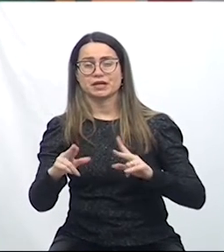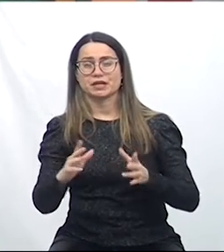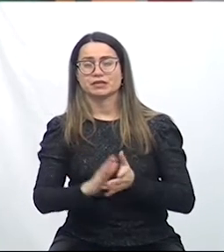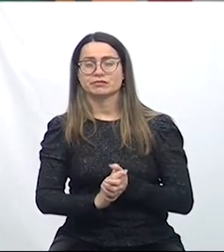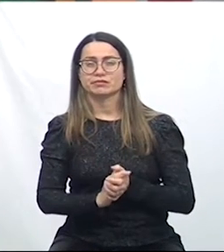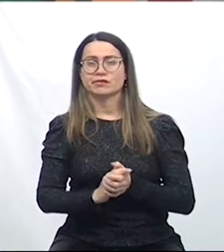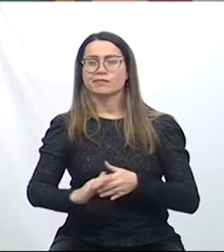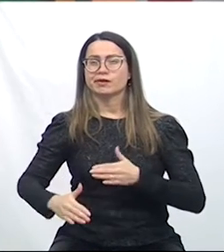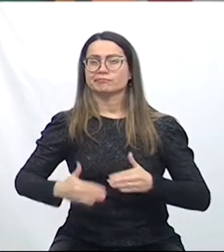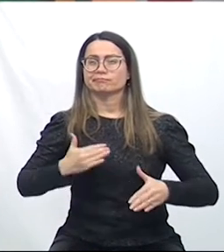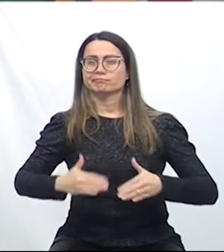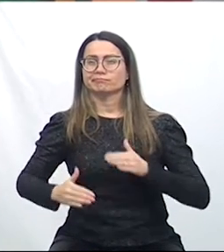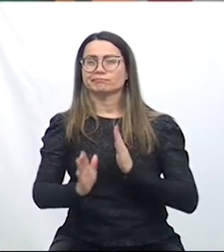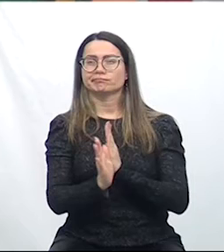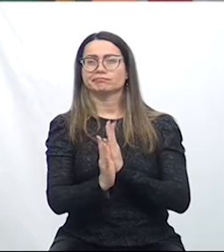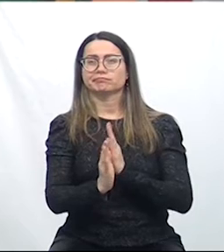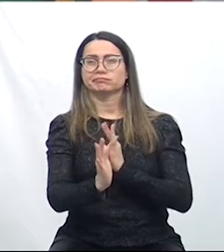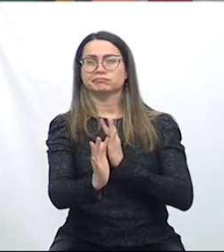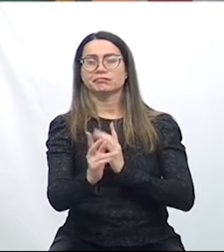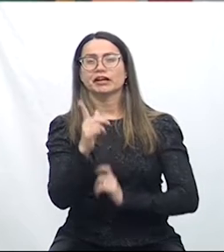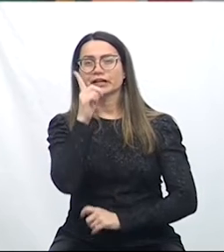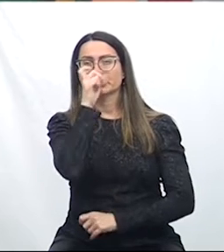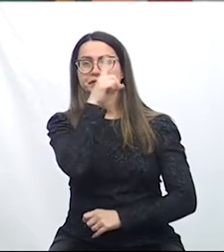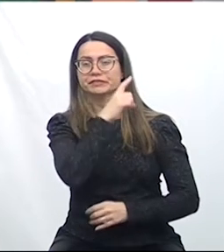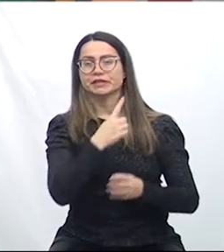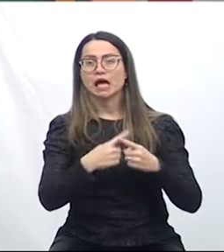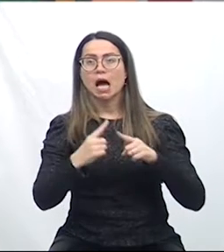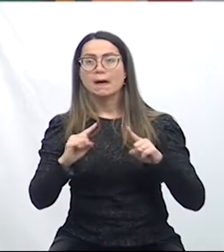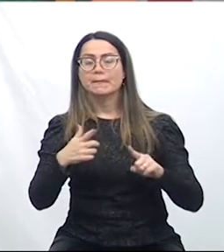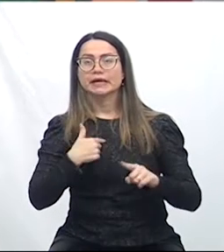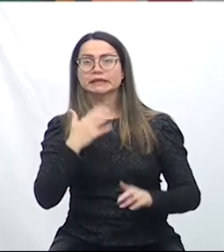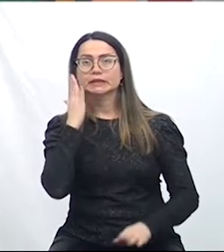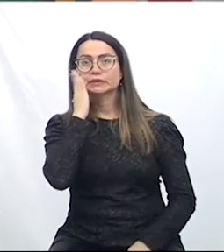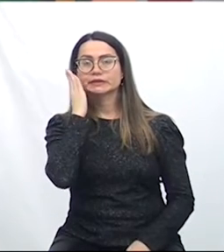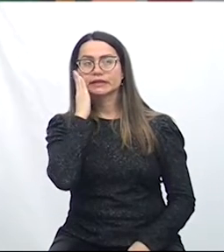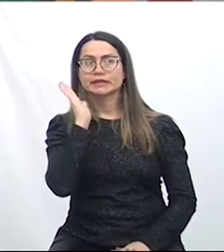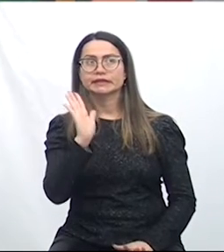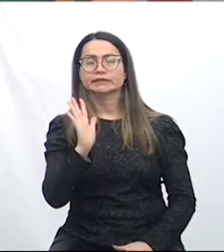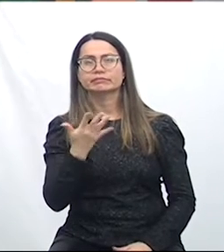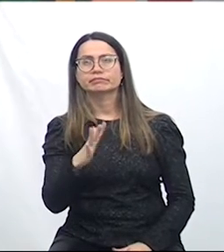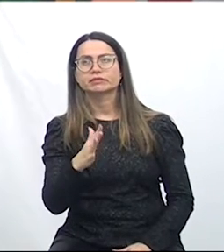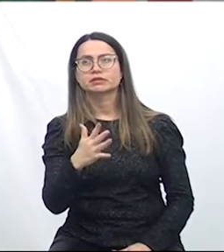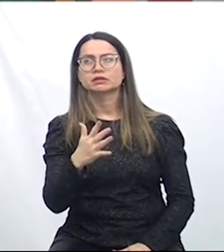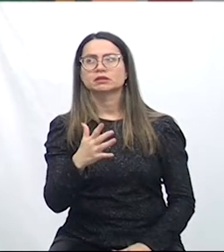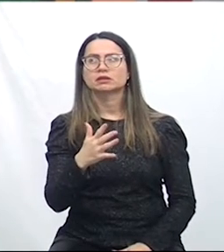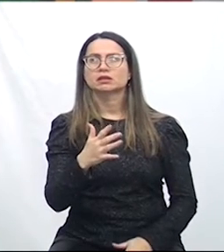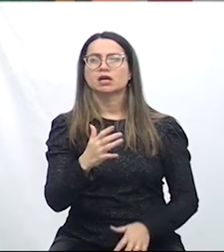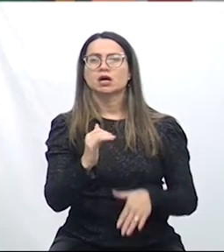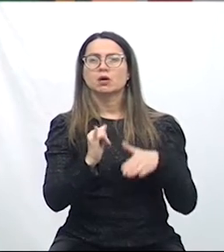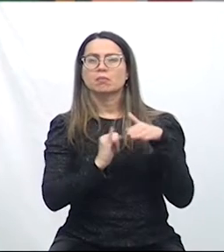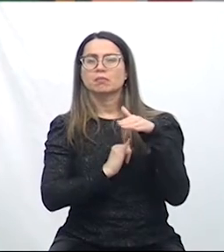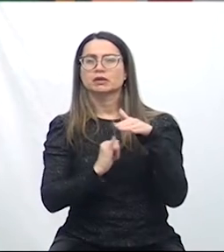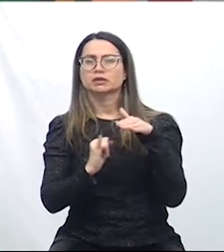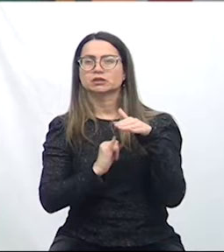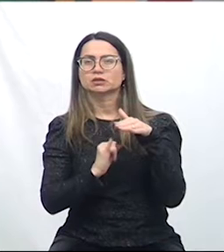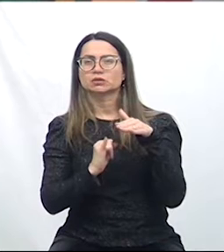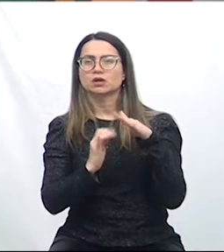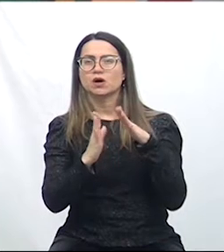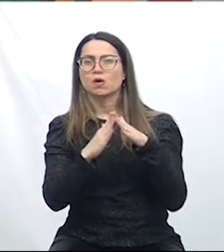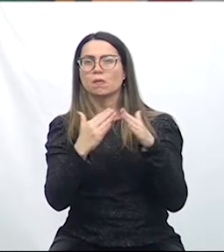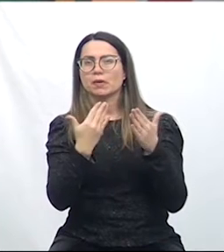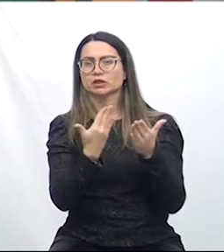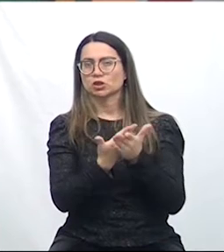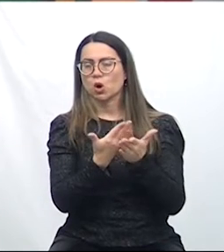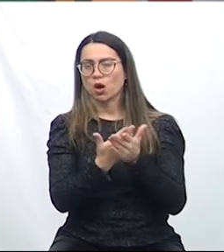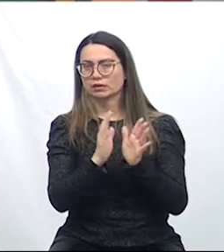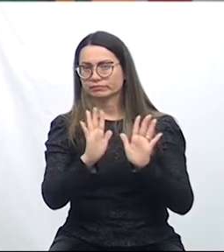sabe que é muito complexo. E eu sei que havia uma instituição, ela foi pedida para chegar às 8 horas, até vou